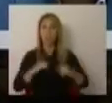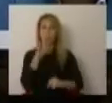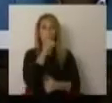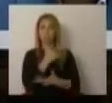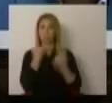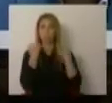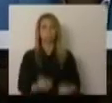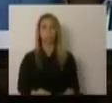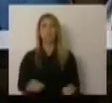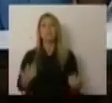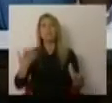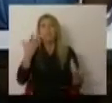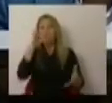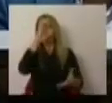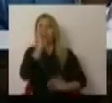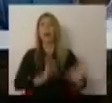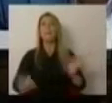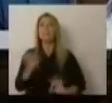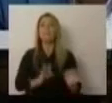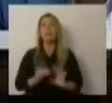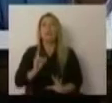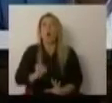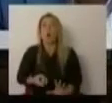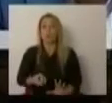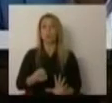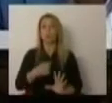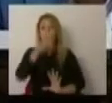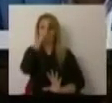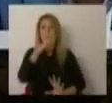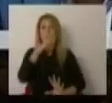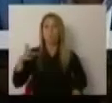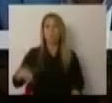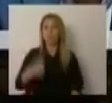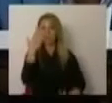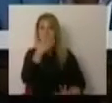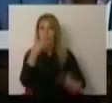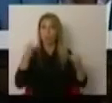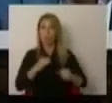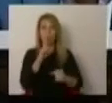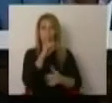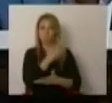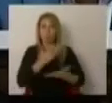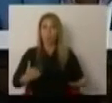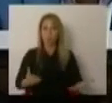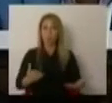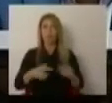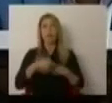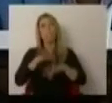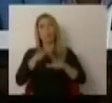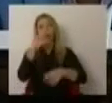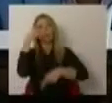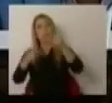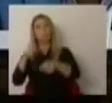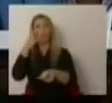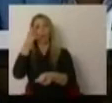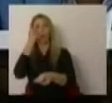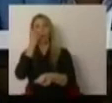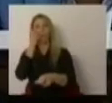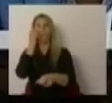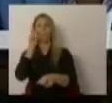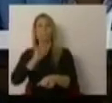preparações é que o não acordo tem por parte do Governo português relativamente aos cidadãos e às cidadãs. E levantamos esta questão porque as